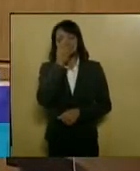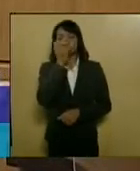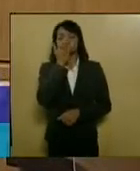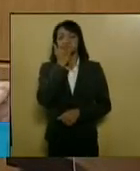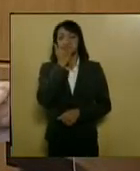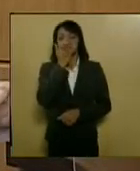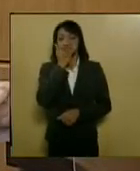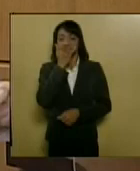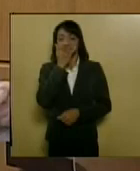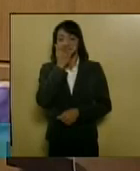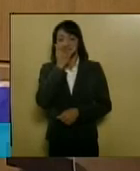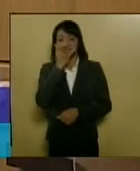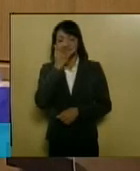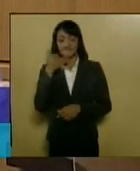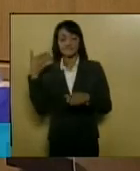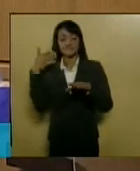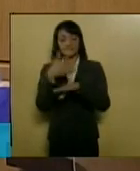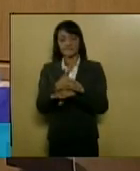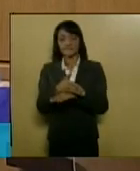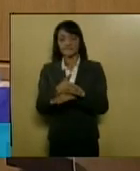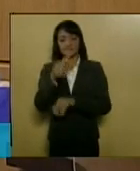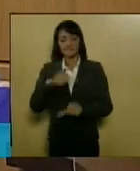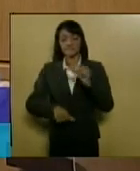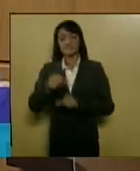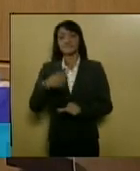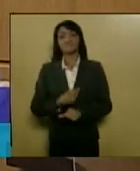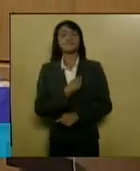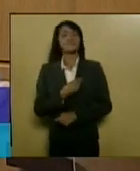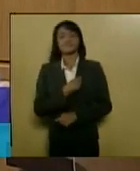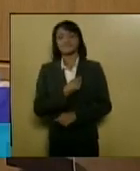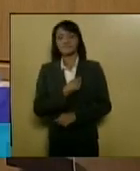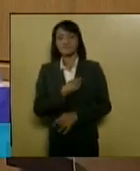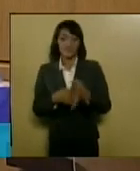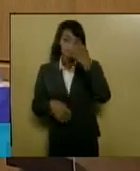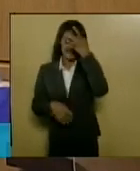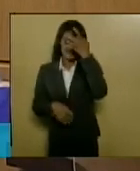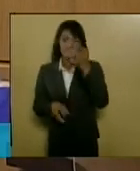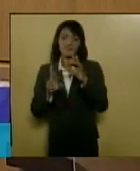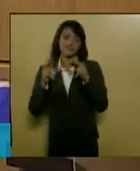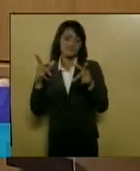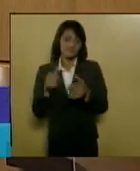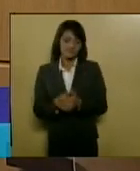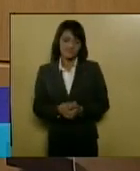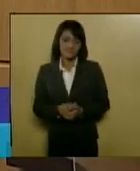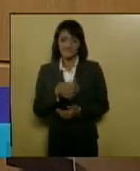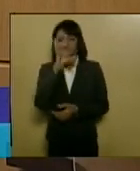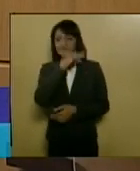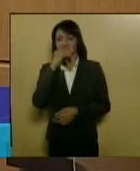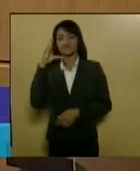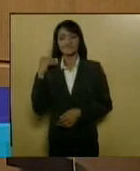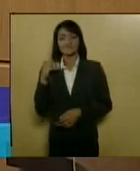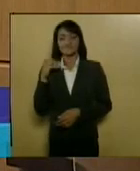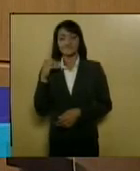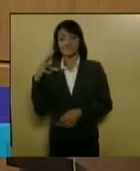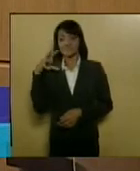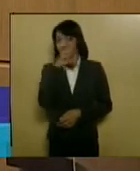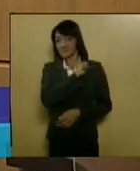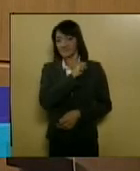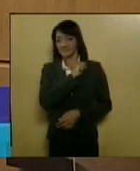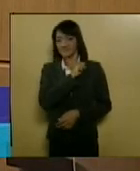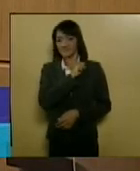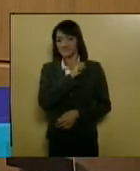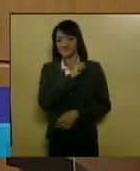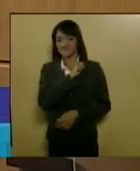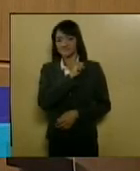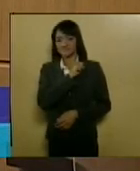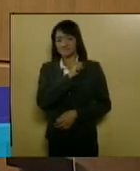sai da forma que entrou. Ninguém sai pensando da forma que entrou. É a passagem da adolescência rapidamente para uma